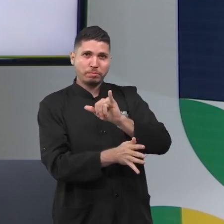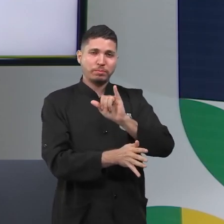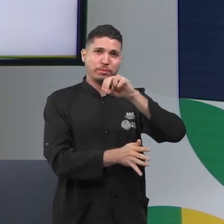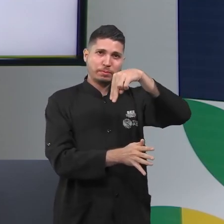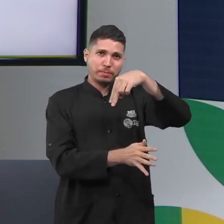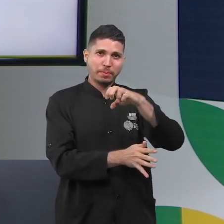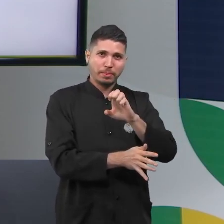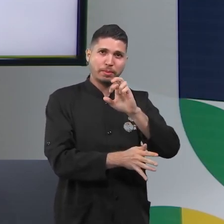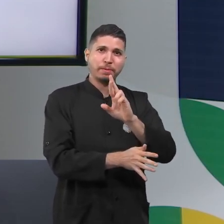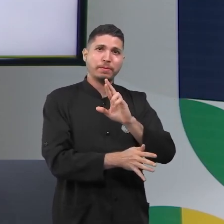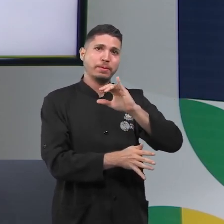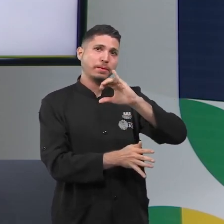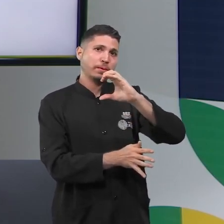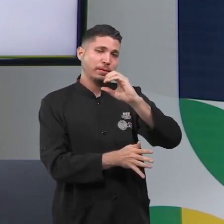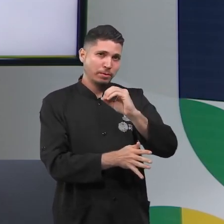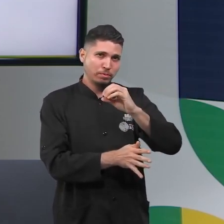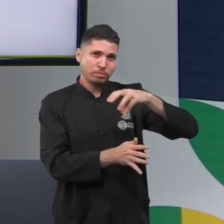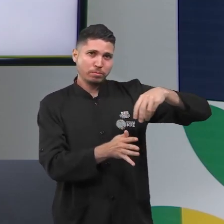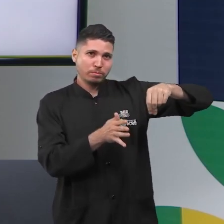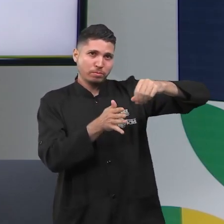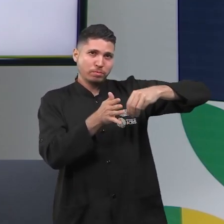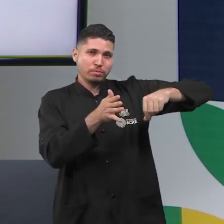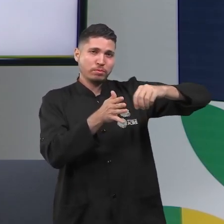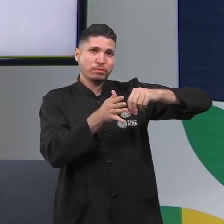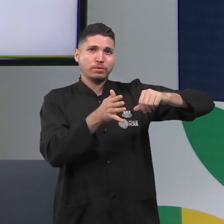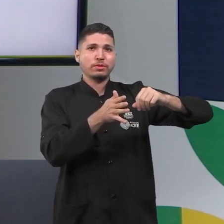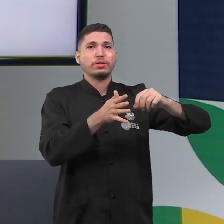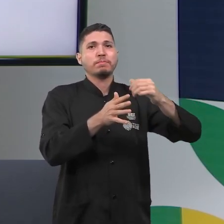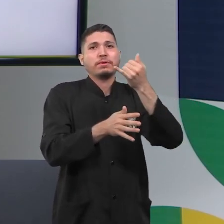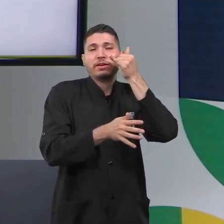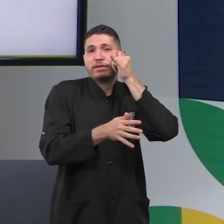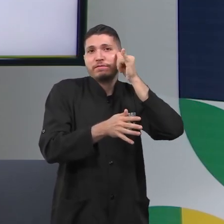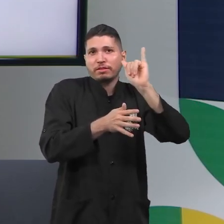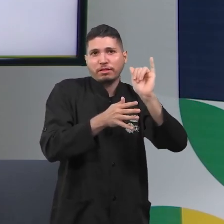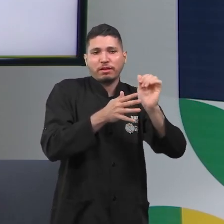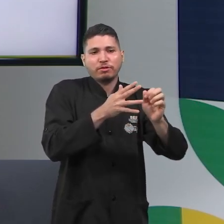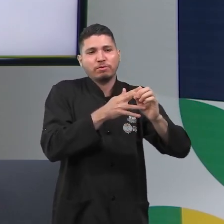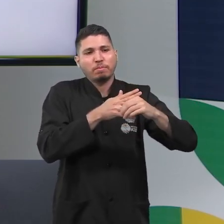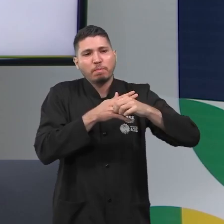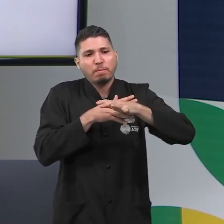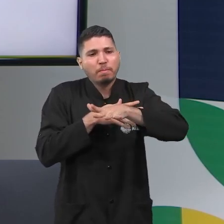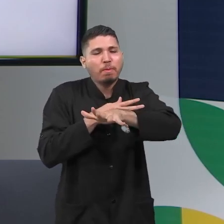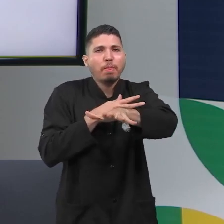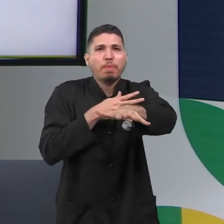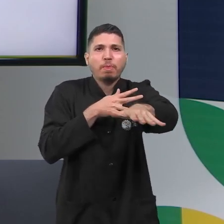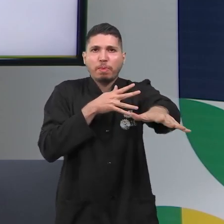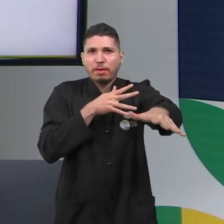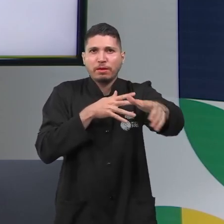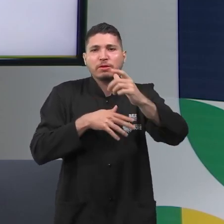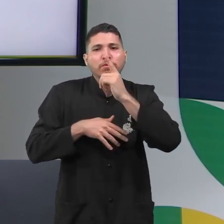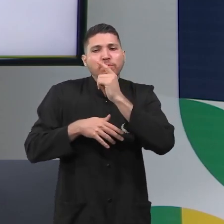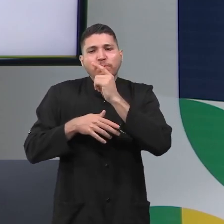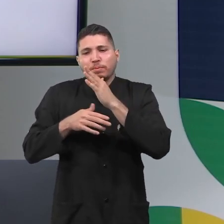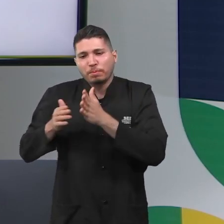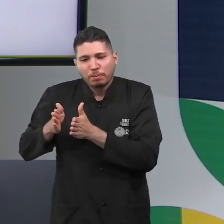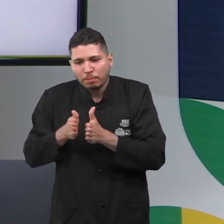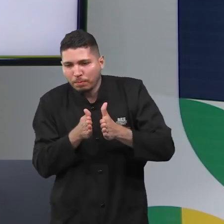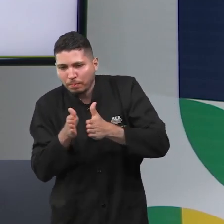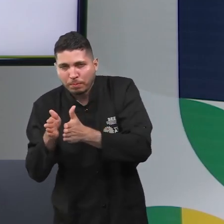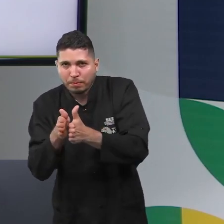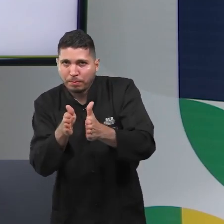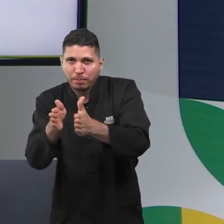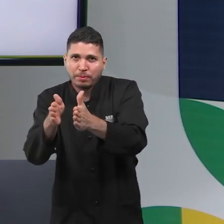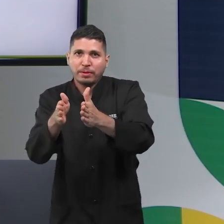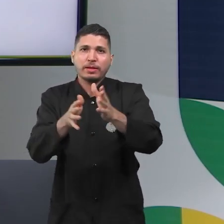minérios, etc., né? Então, para não liberar tudo isso no meio ambiente, nos mananciais, nos rios, igarapés, enfim,